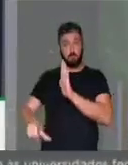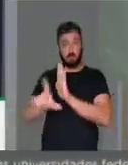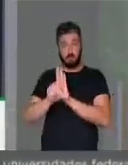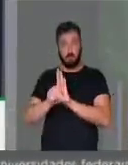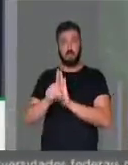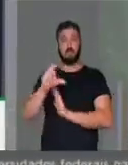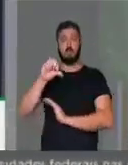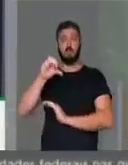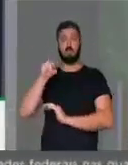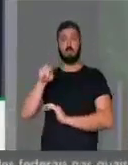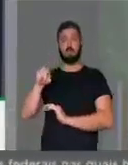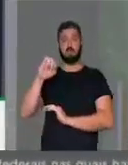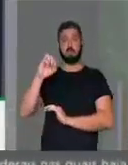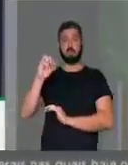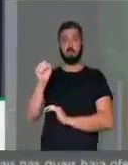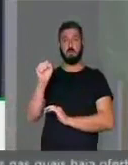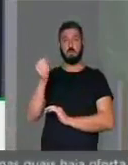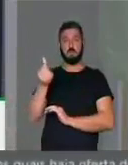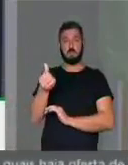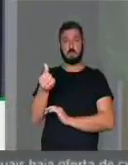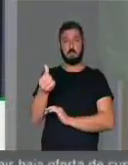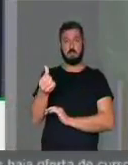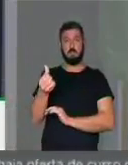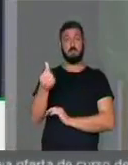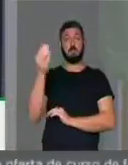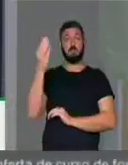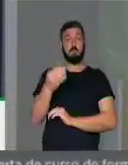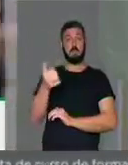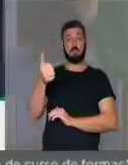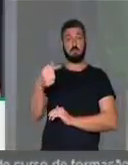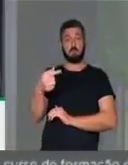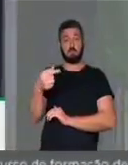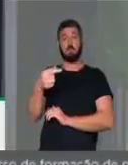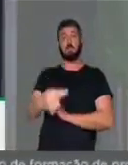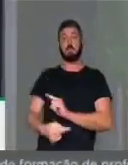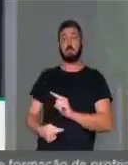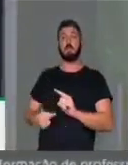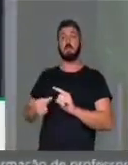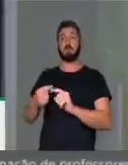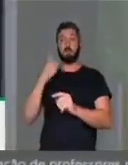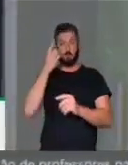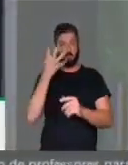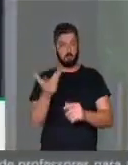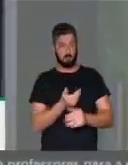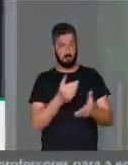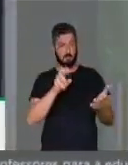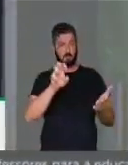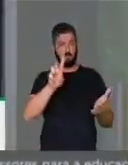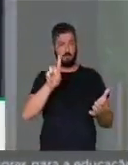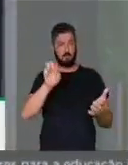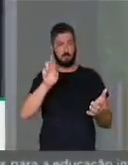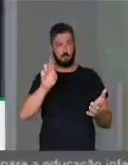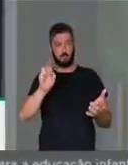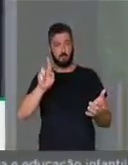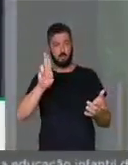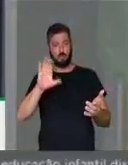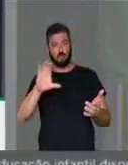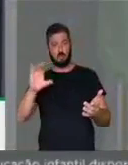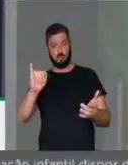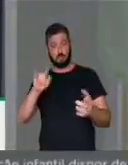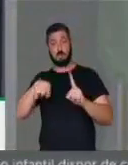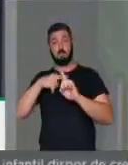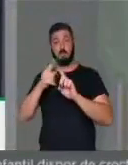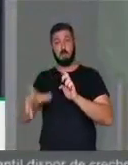de lei número 9.086 de 2017, do eminente deputado Evandro Gussi, com